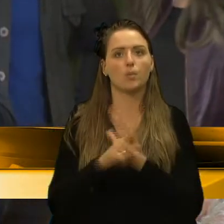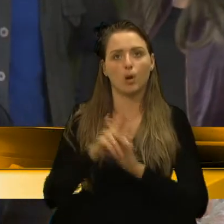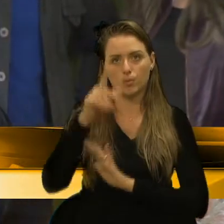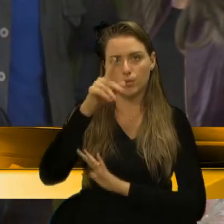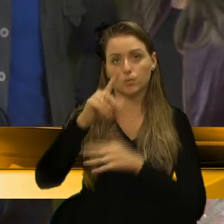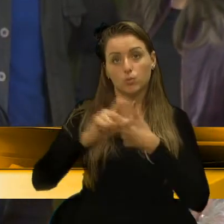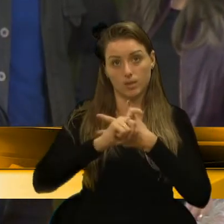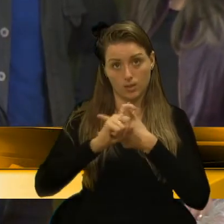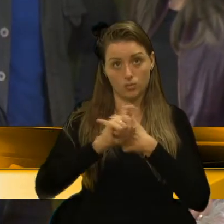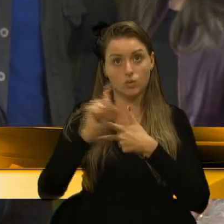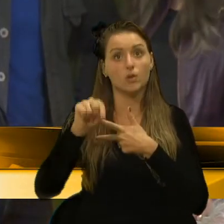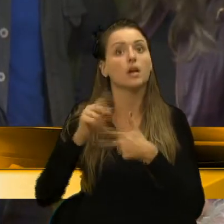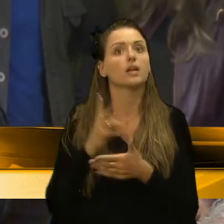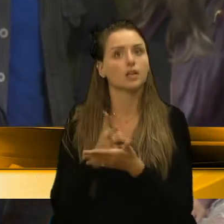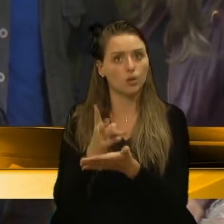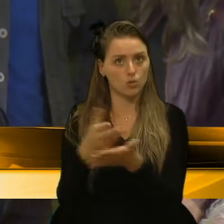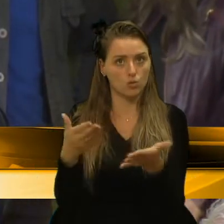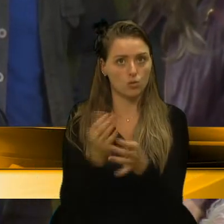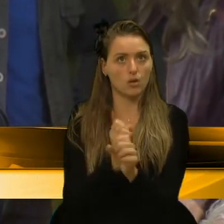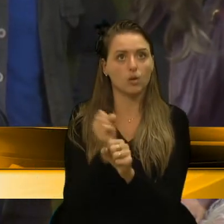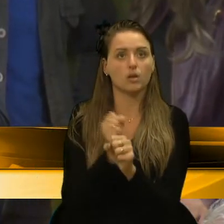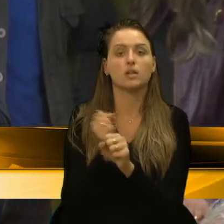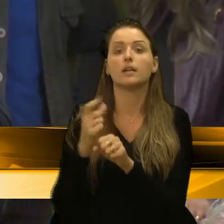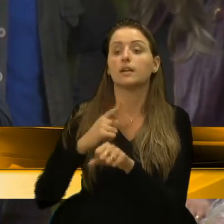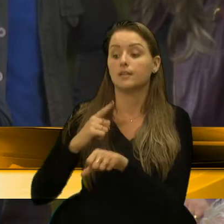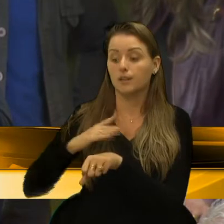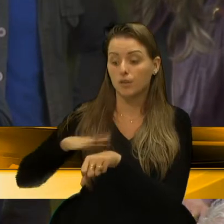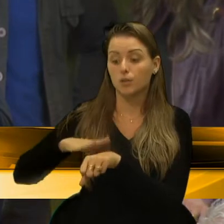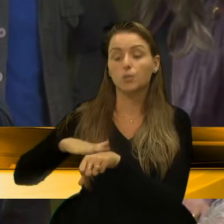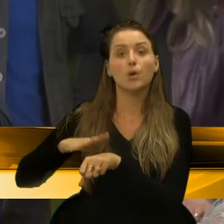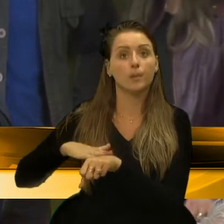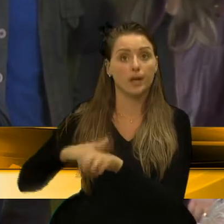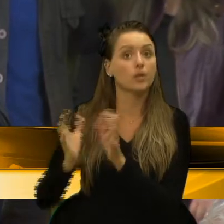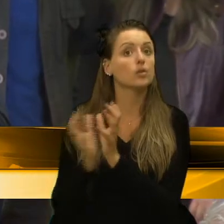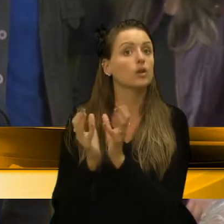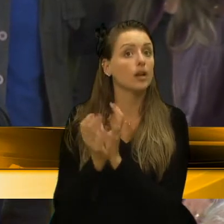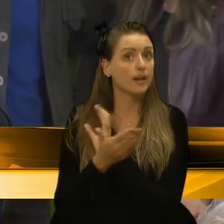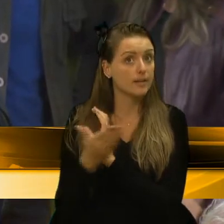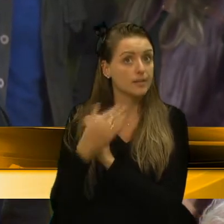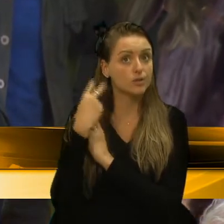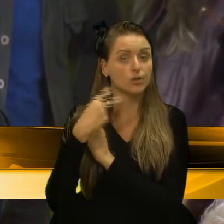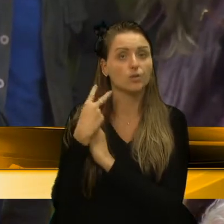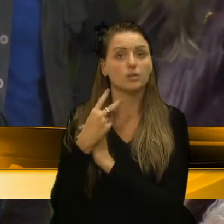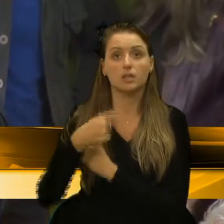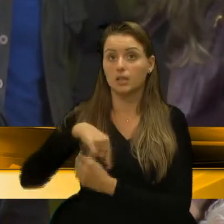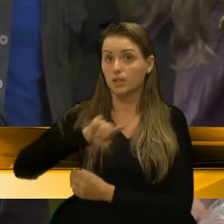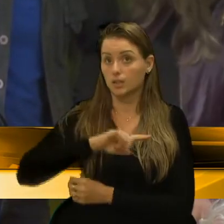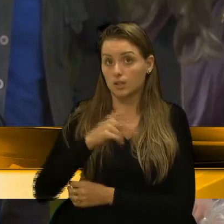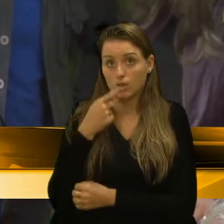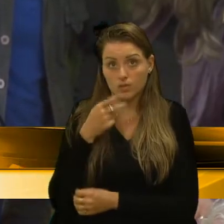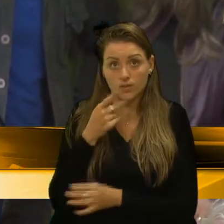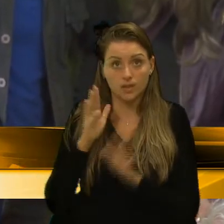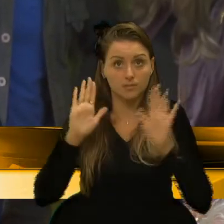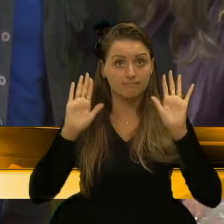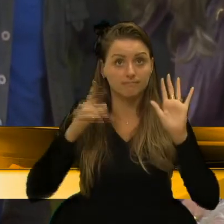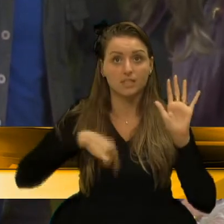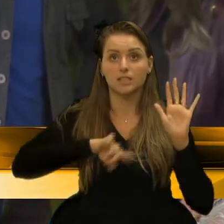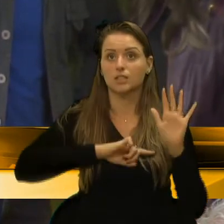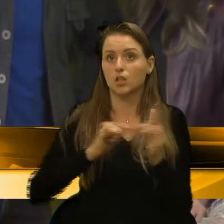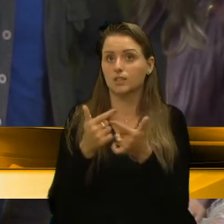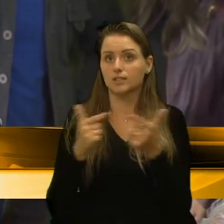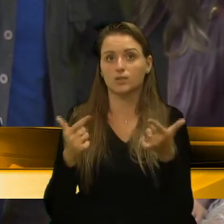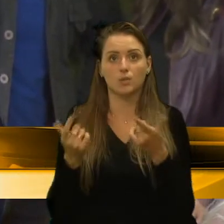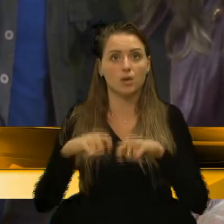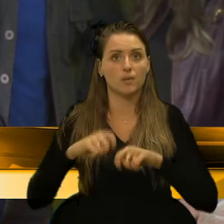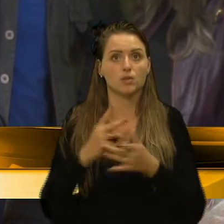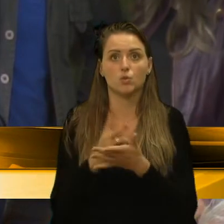feito este ano. Porque chegou o momento, caros colegas, chegou o momento que a gente disse, ó, nós não vamos ter condições de